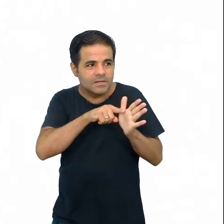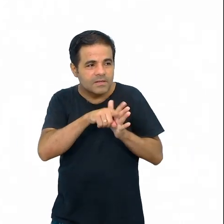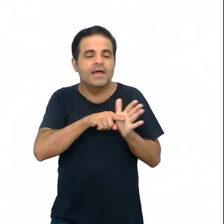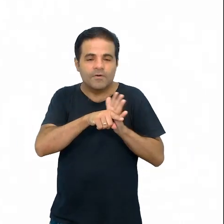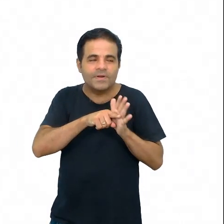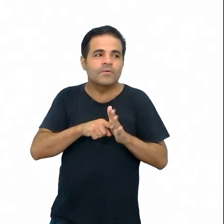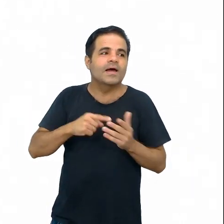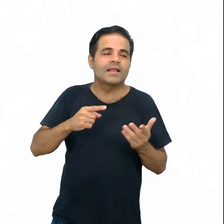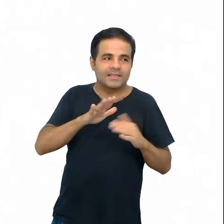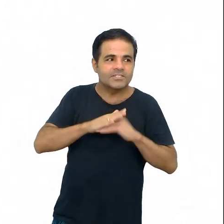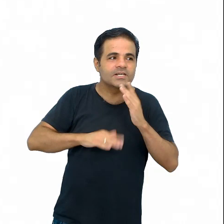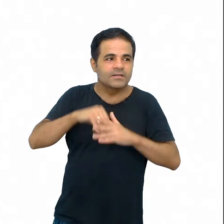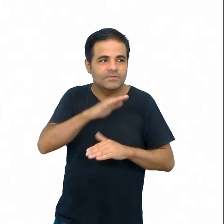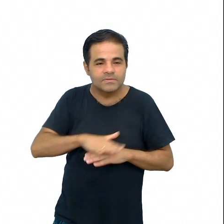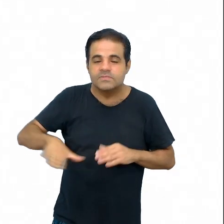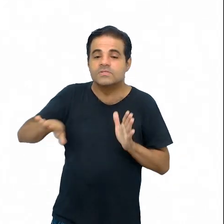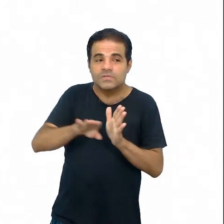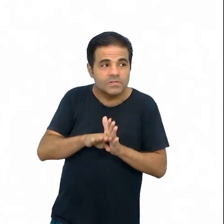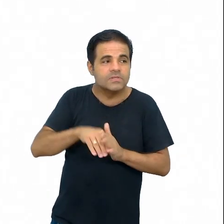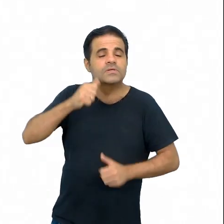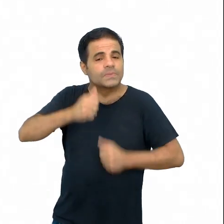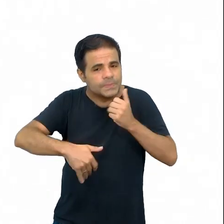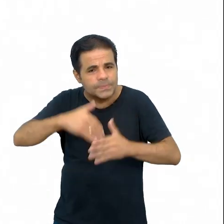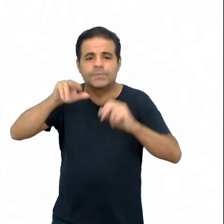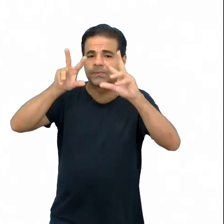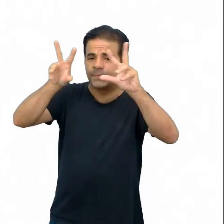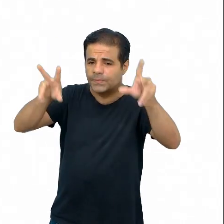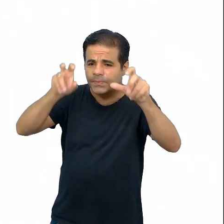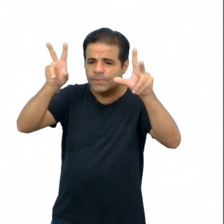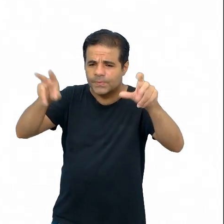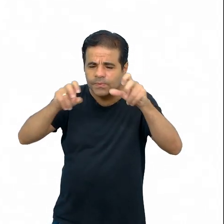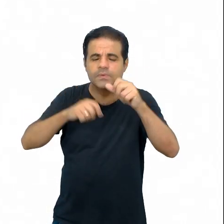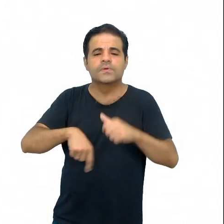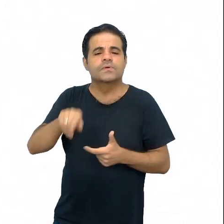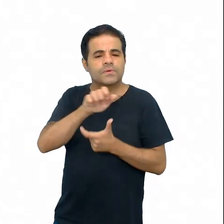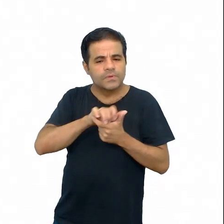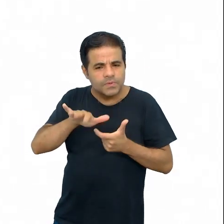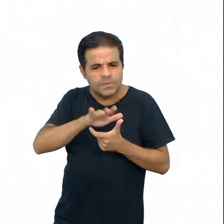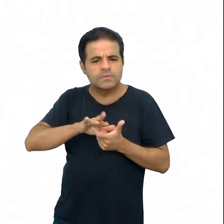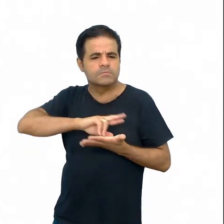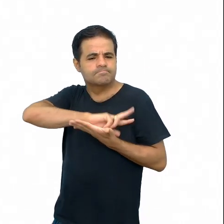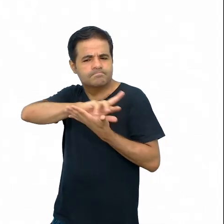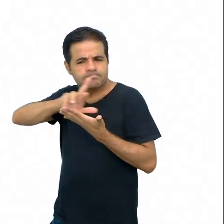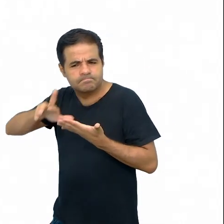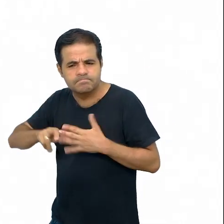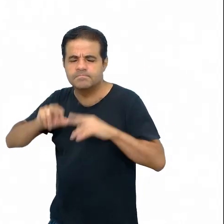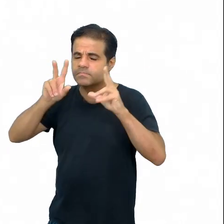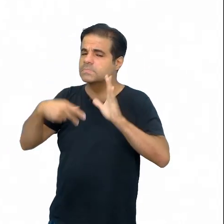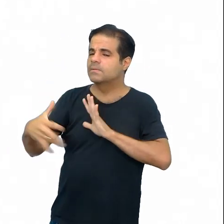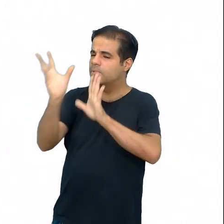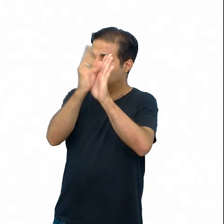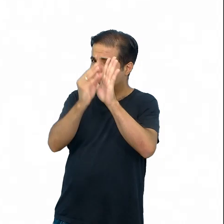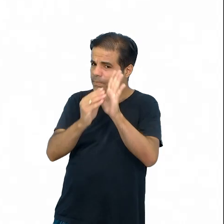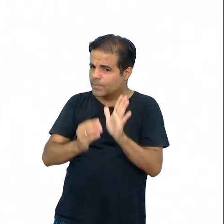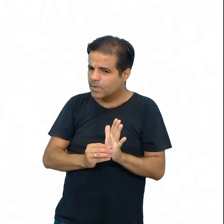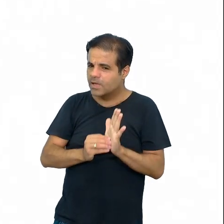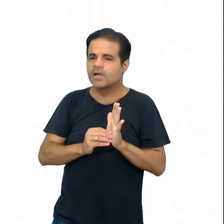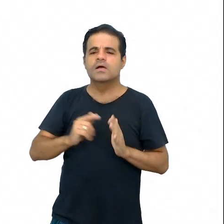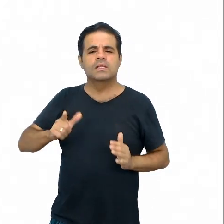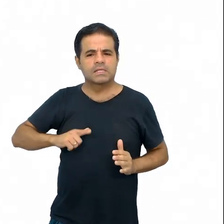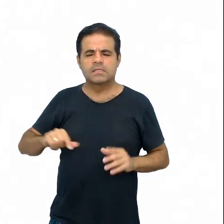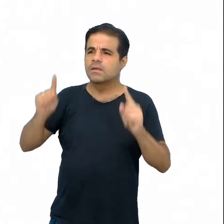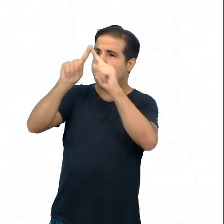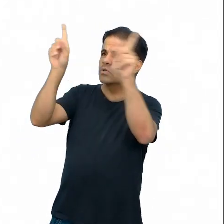foi abordado sobre esse tema. Nós temos também a Roxane Rojo, também aqui. Então, quando nós temos